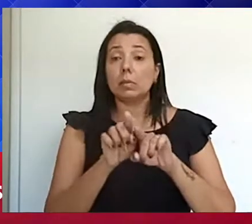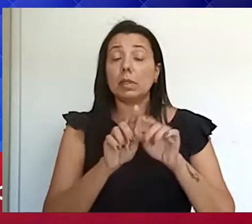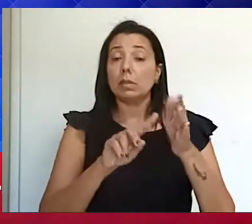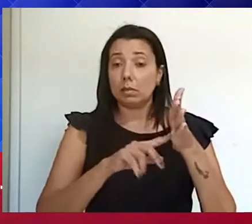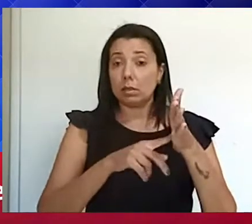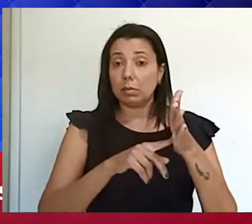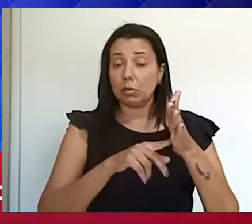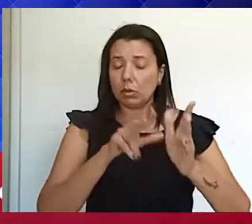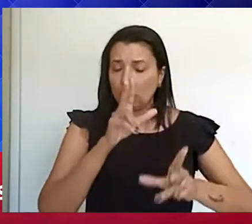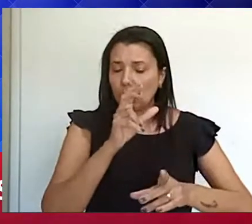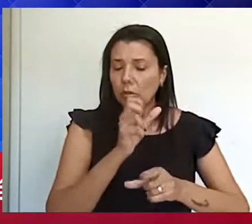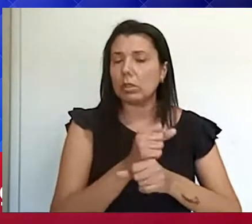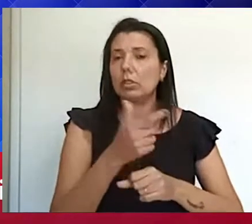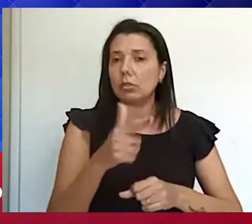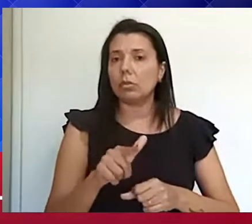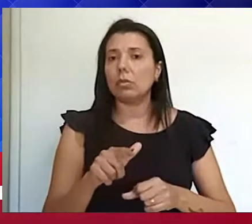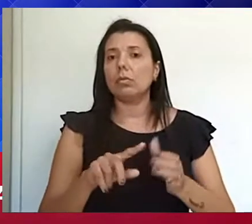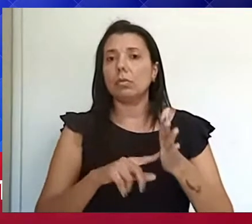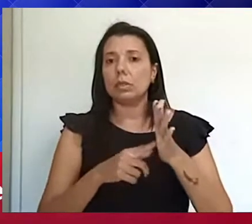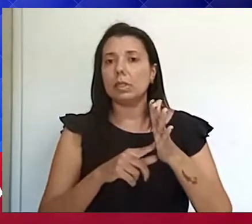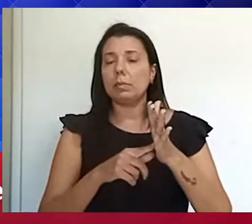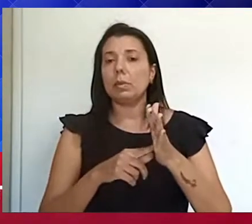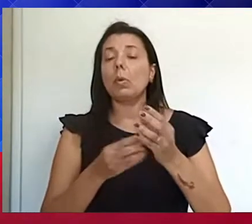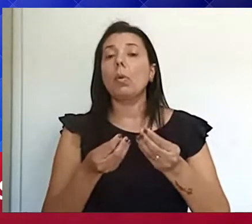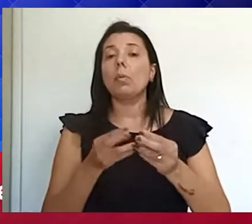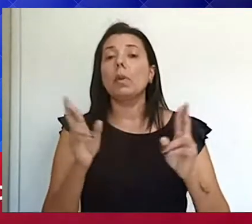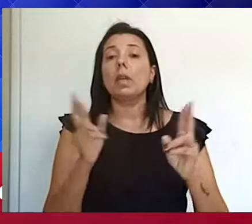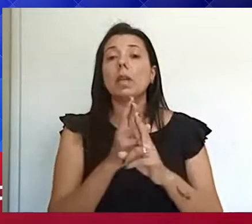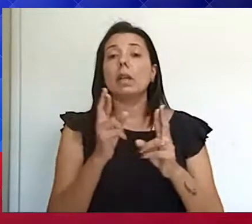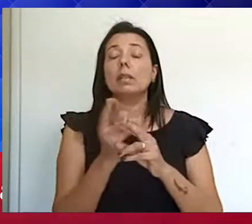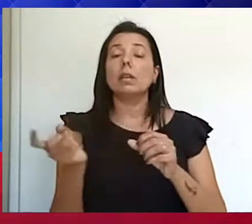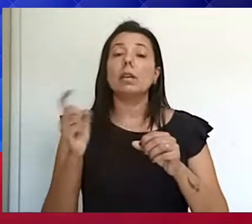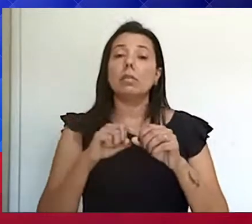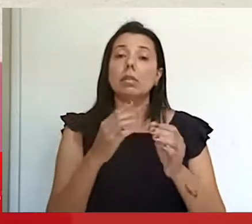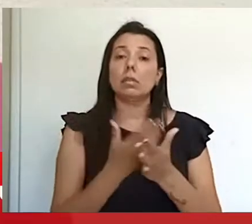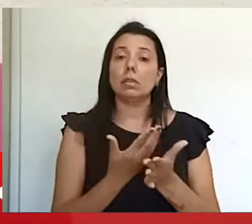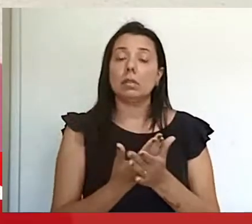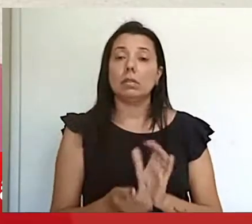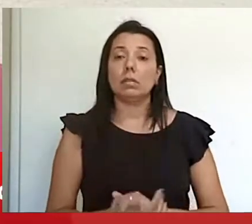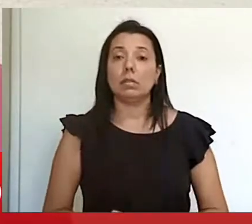Reforçar o posicionamento do Simpro em relação ao retorno às aulas.